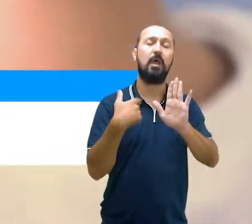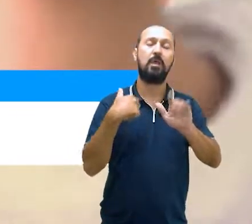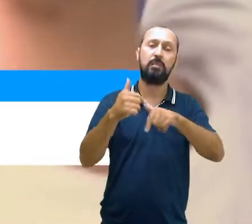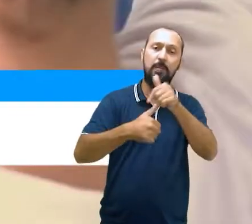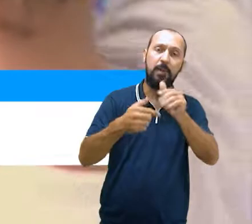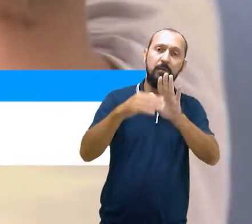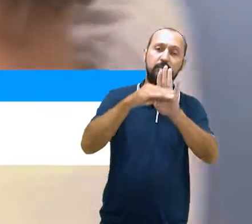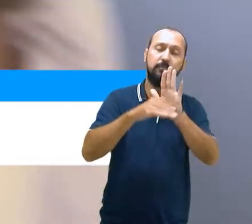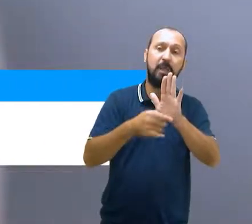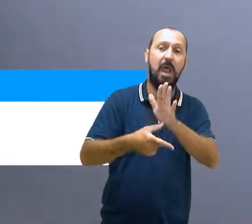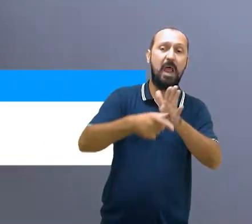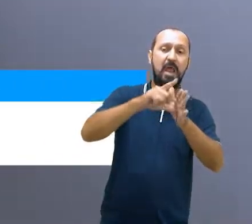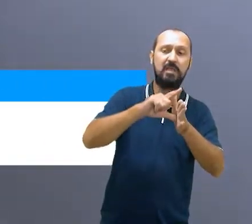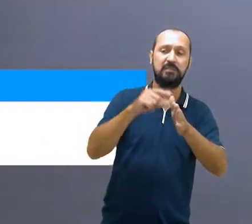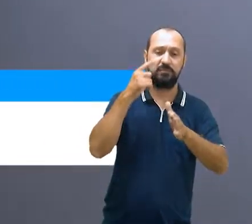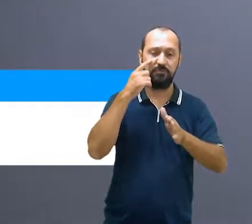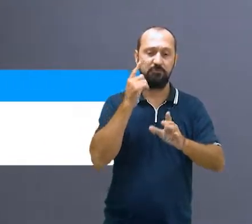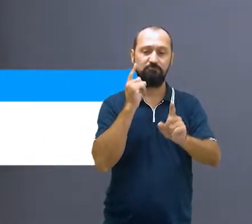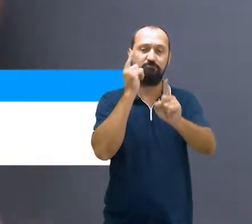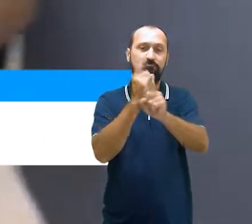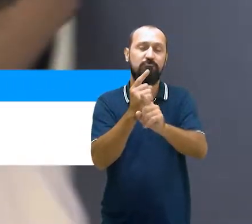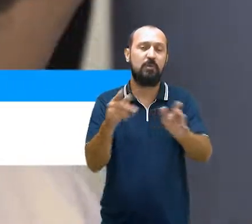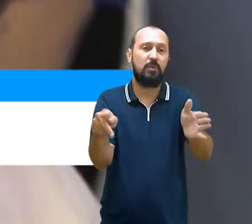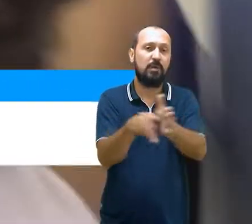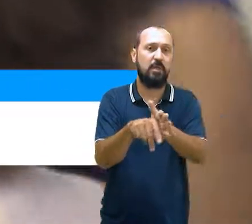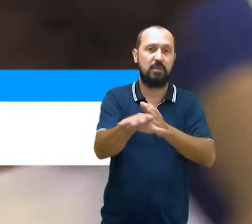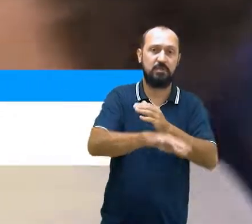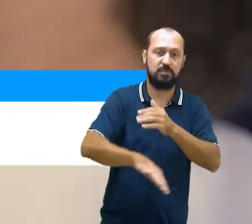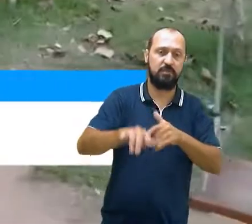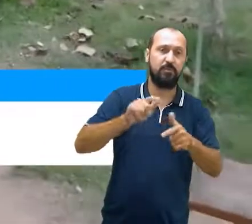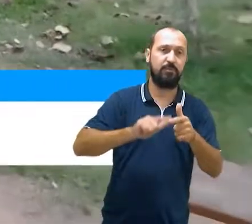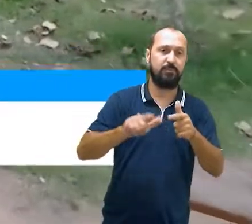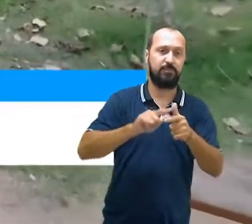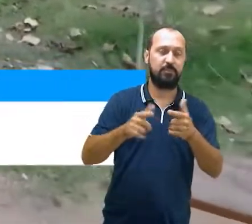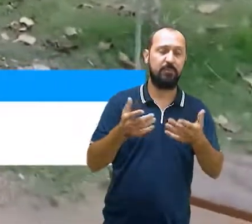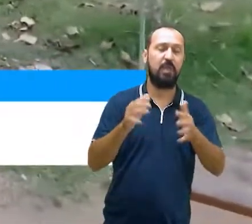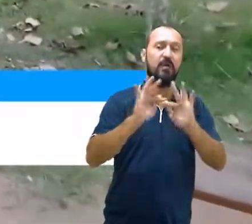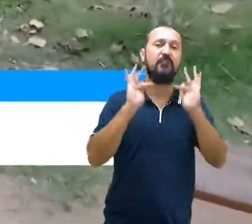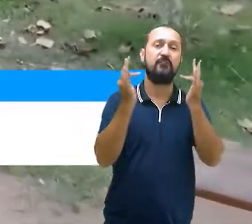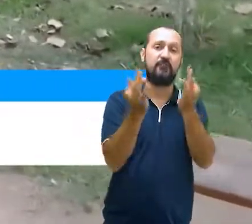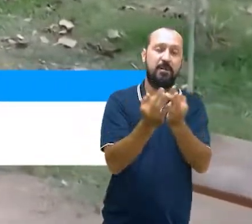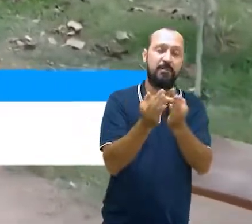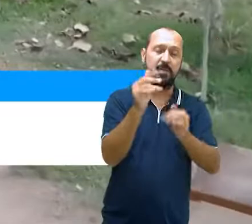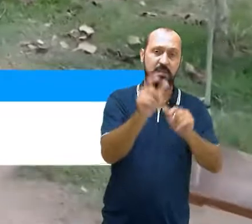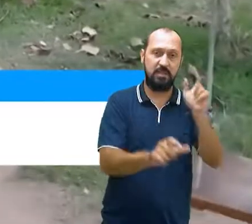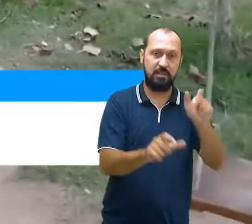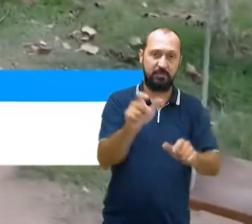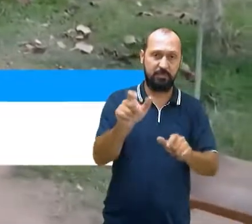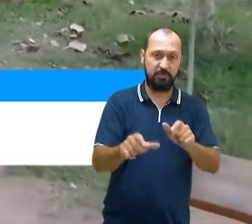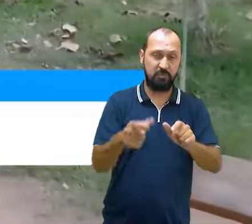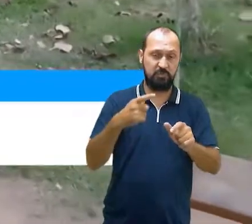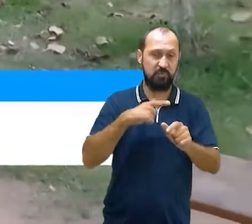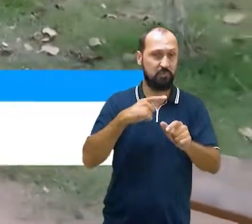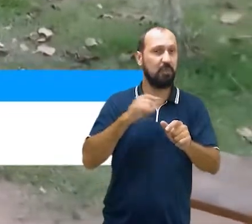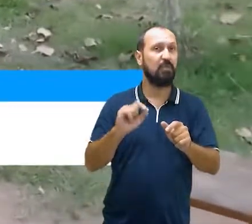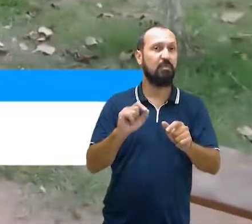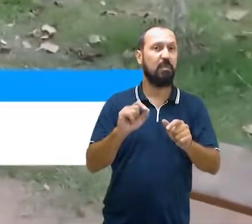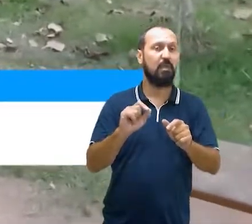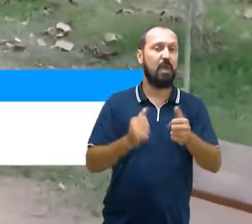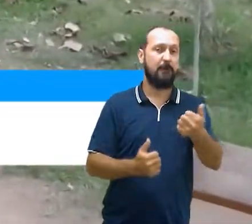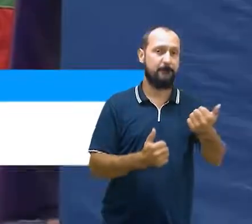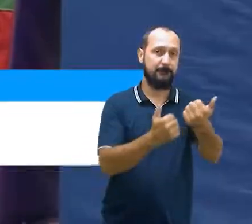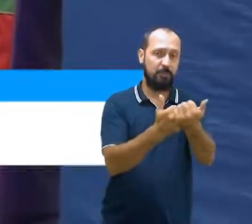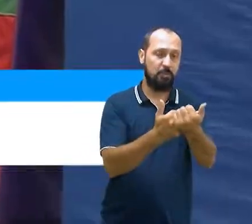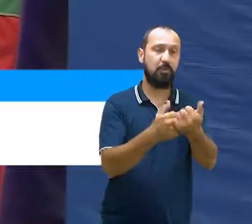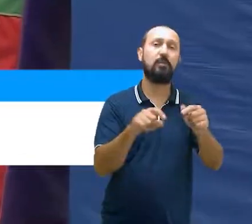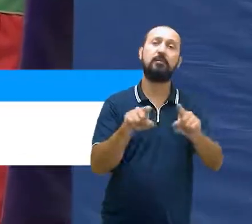e ações para diagnosticar precocemente o transtorno. A participação da família da pessoa com autismo na